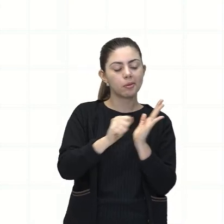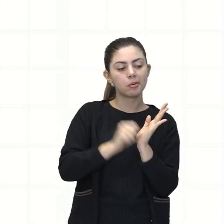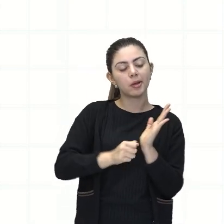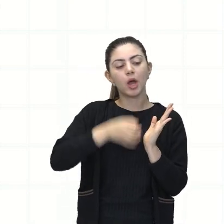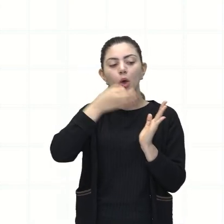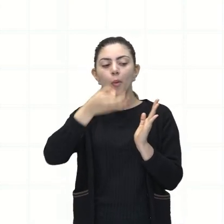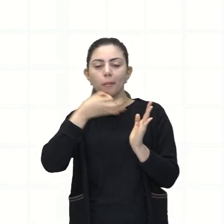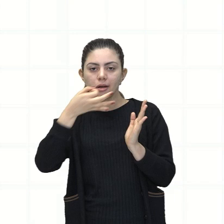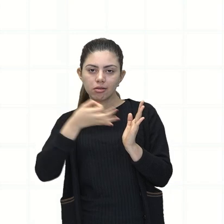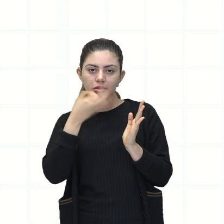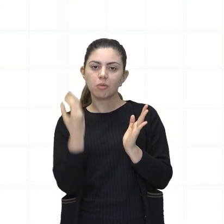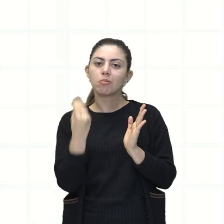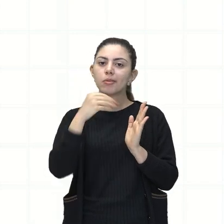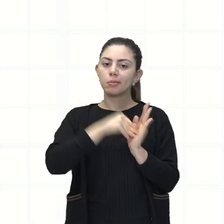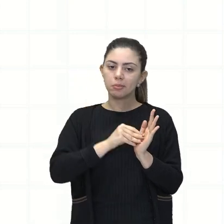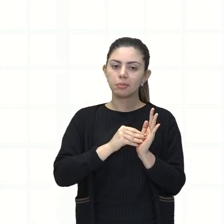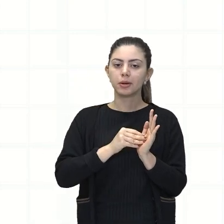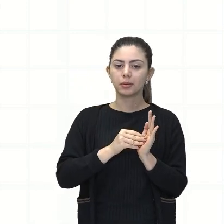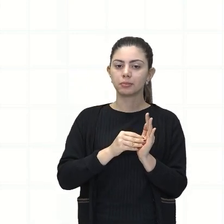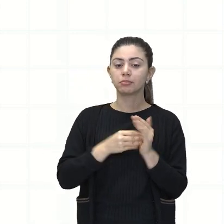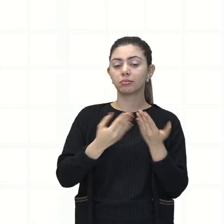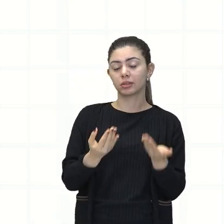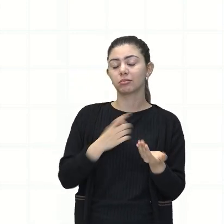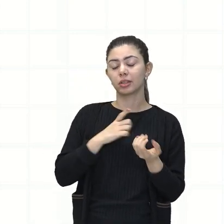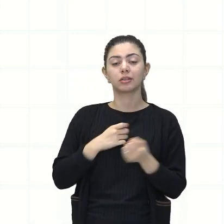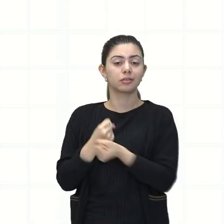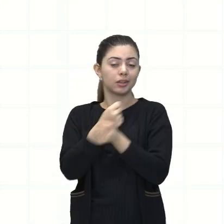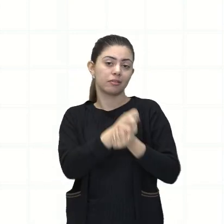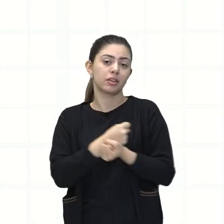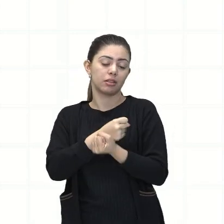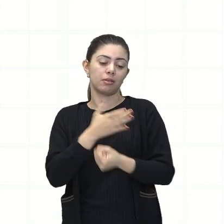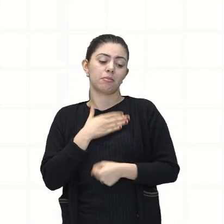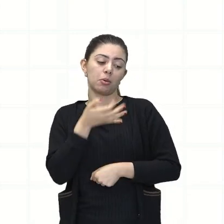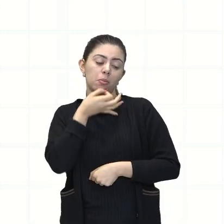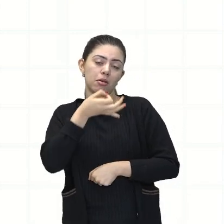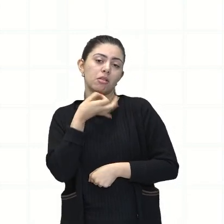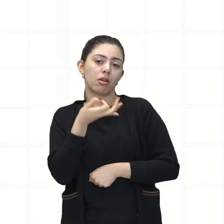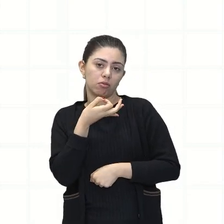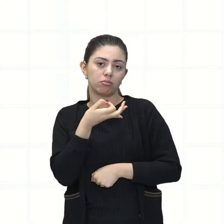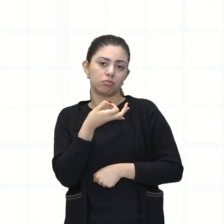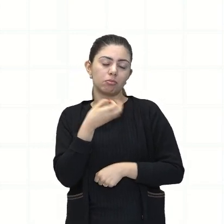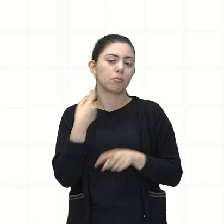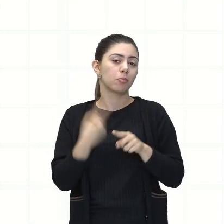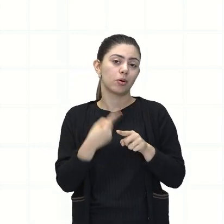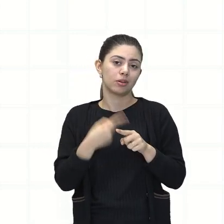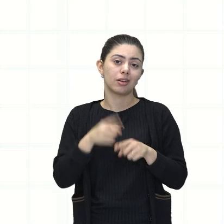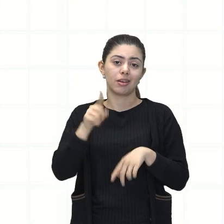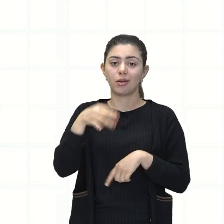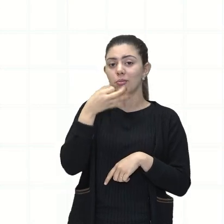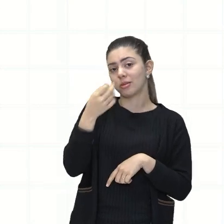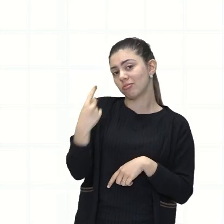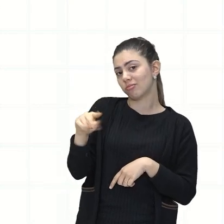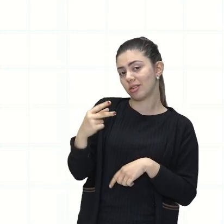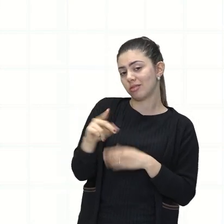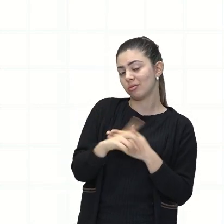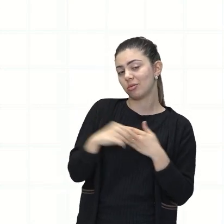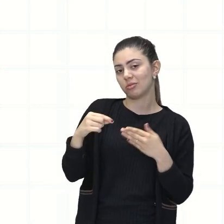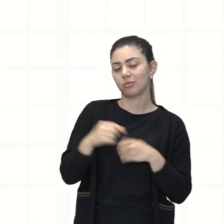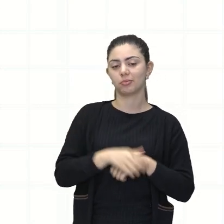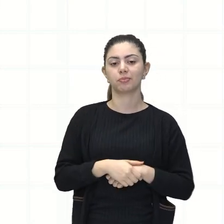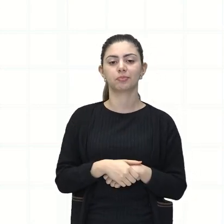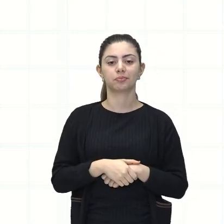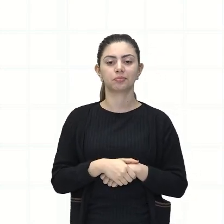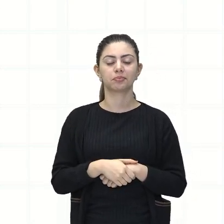argumentar. Como assim? Ele vai defender o seu ponto de vista, né? Por quê? Porque é a opinião dele. Então, ele vai dizer, na